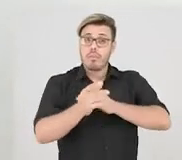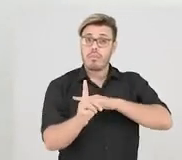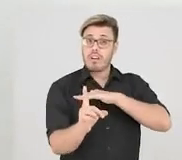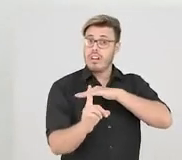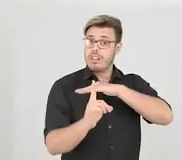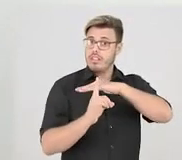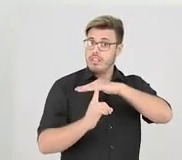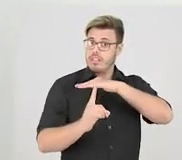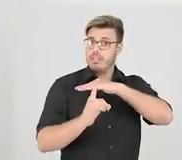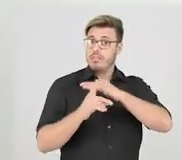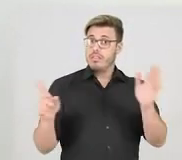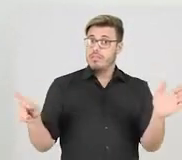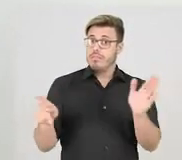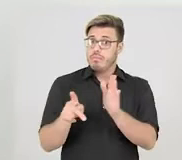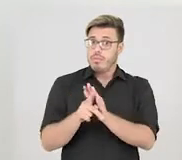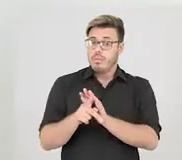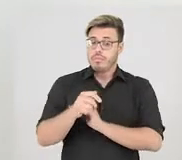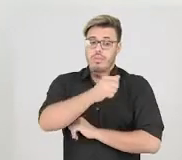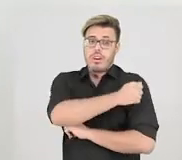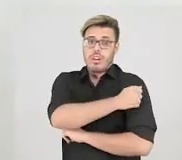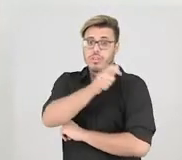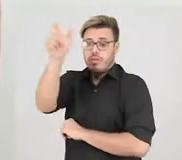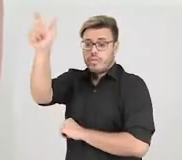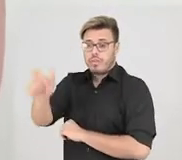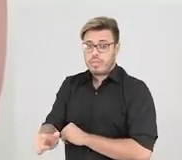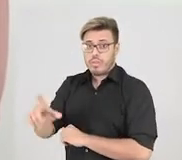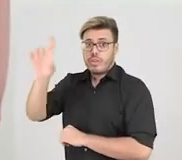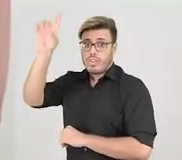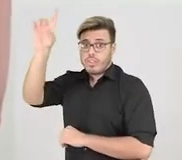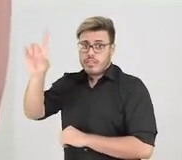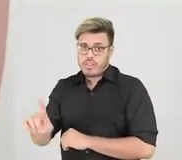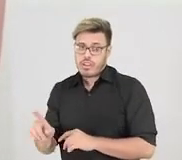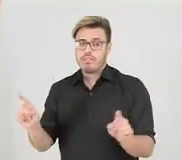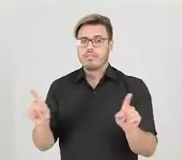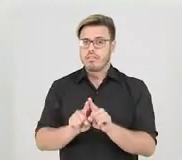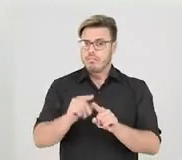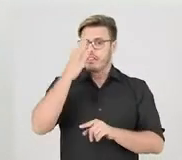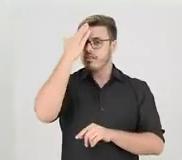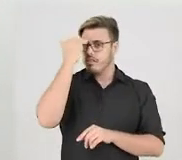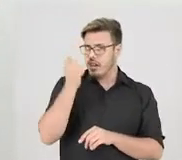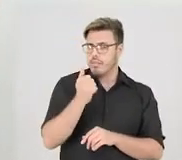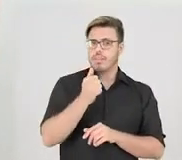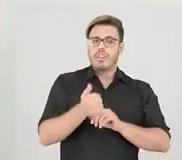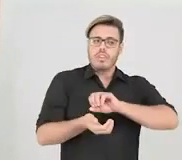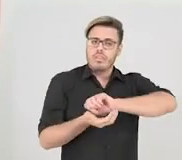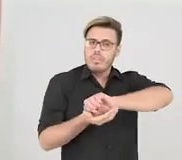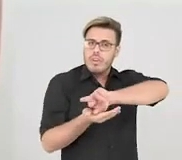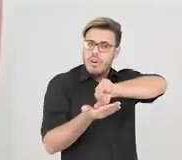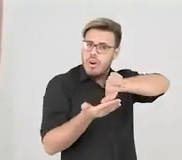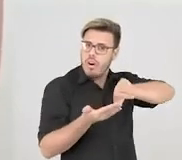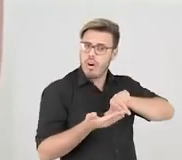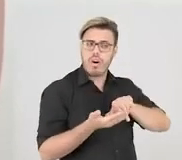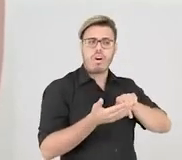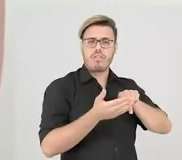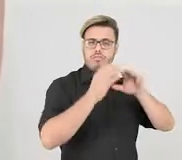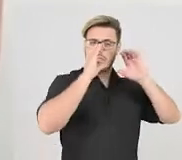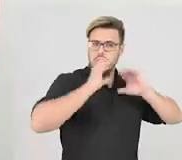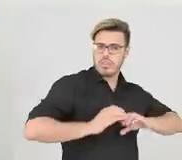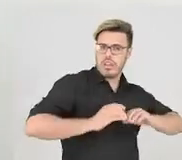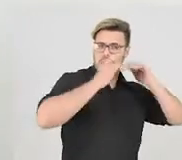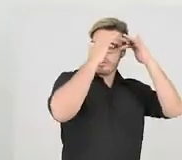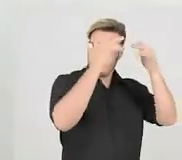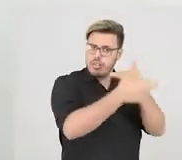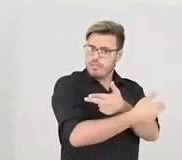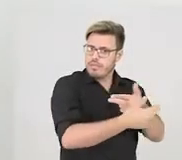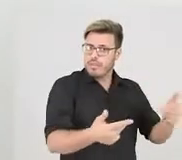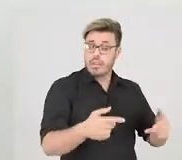as deficiências, sobre os transtornos que envolvem o processo de aprendizagem do estudante. E